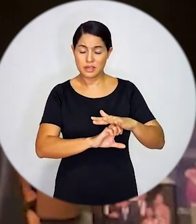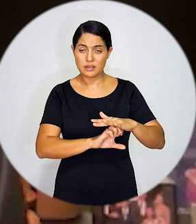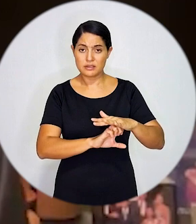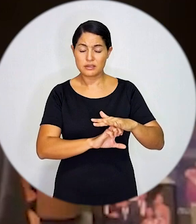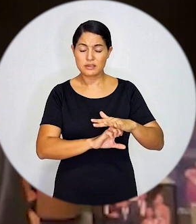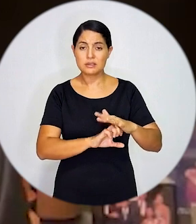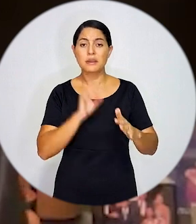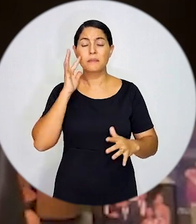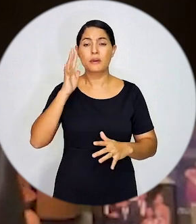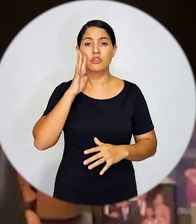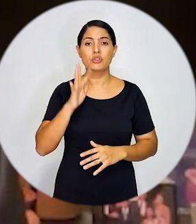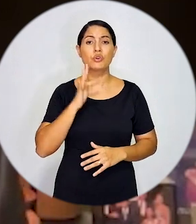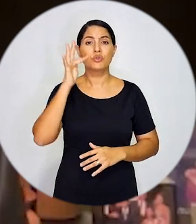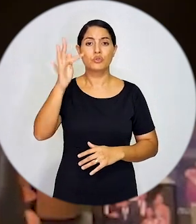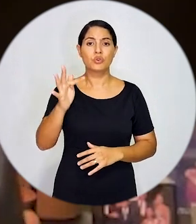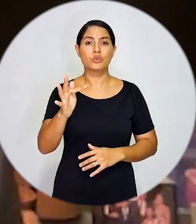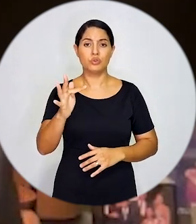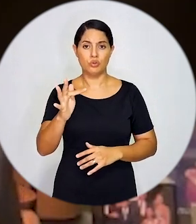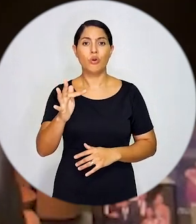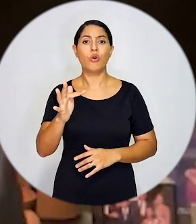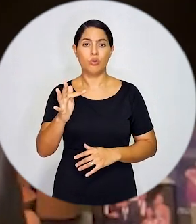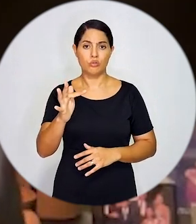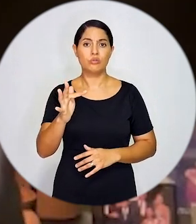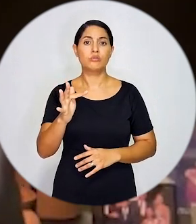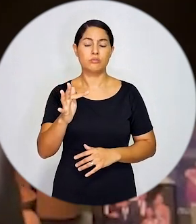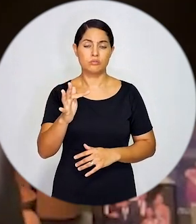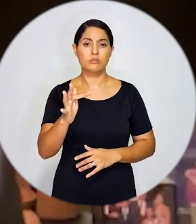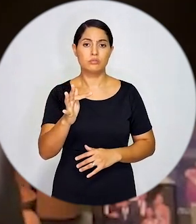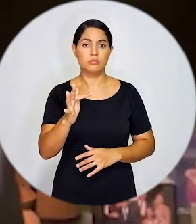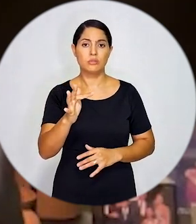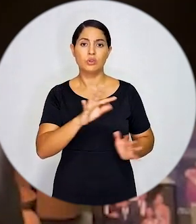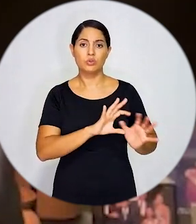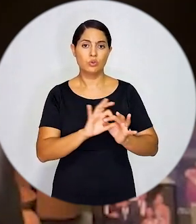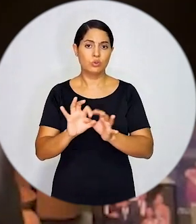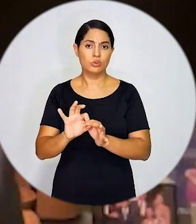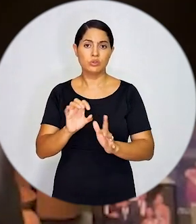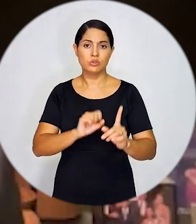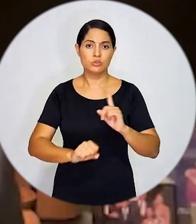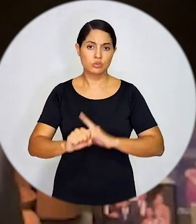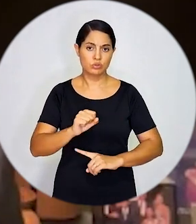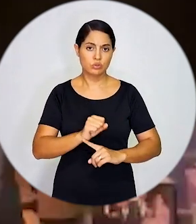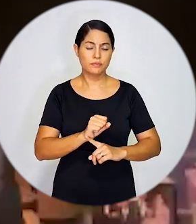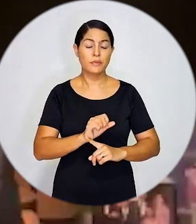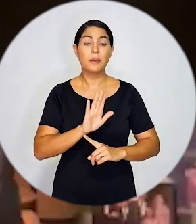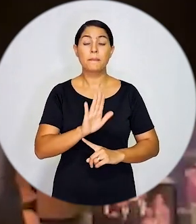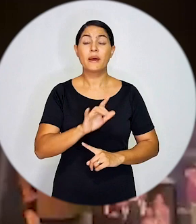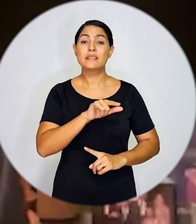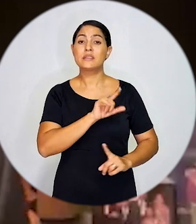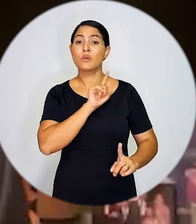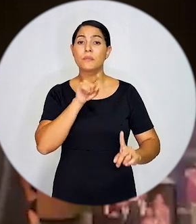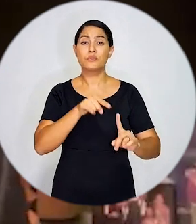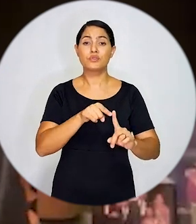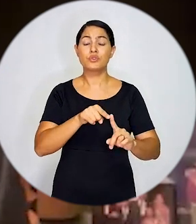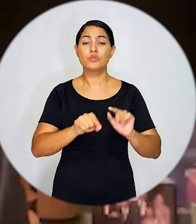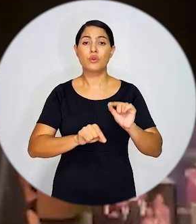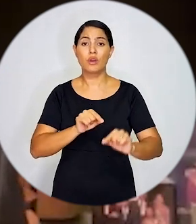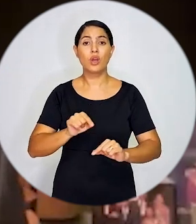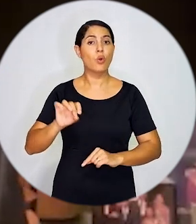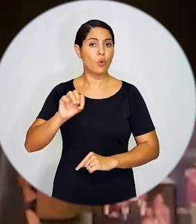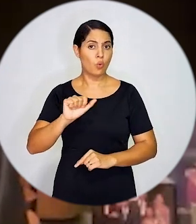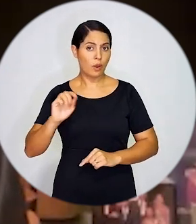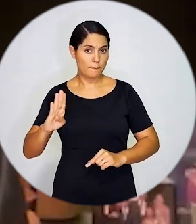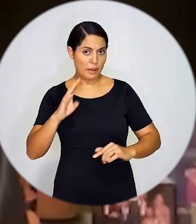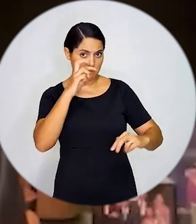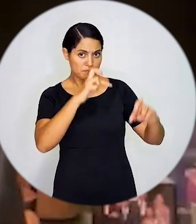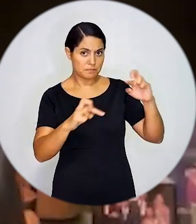inscrição daquelas empresas que desejem no futuro se inscrever com esse objeto social. Essa finalidade é para permitir